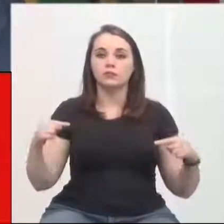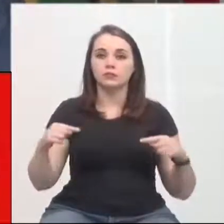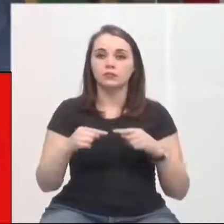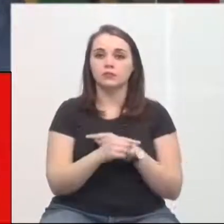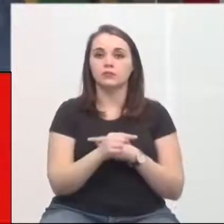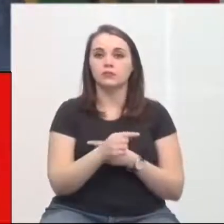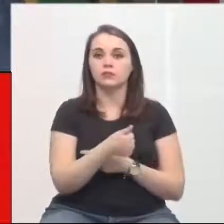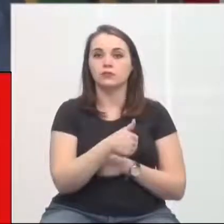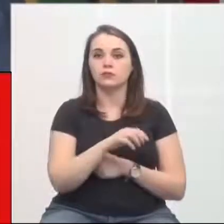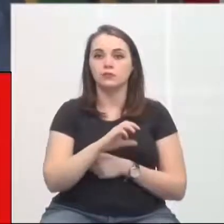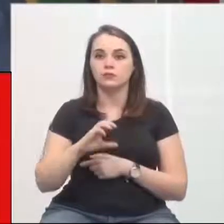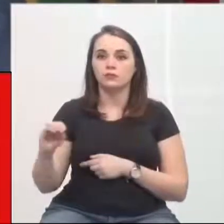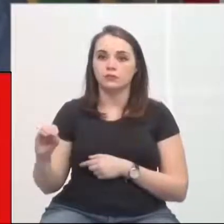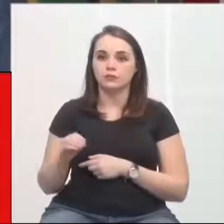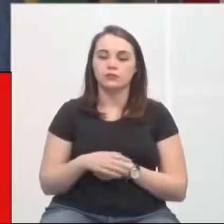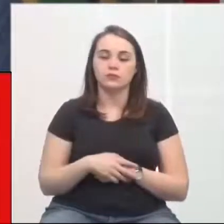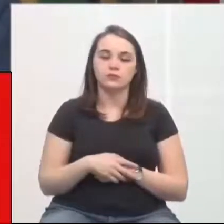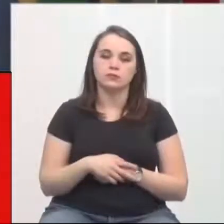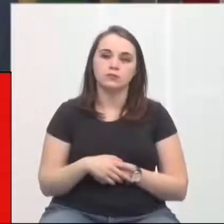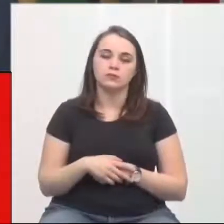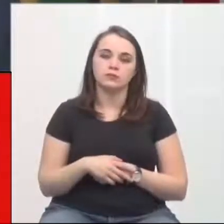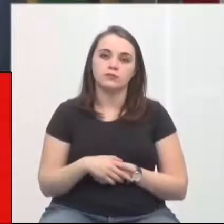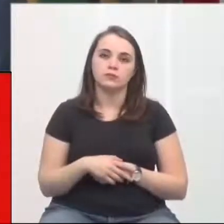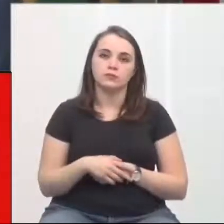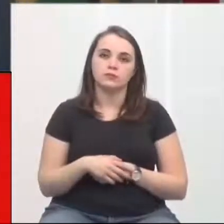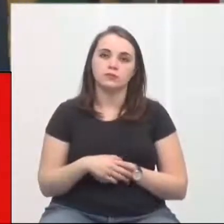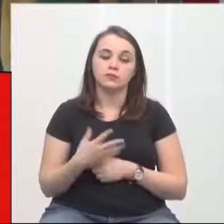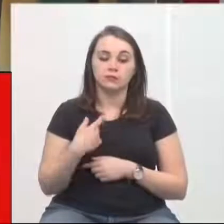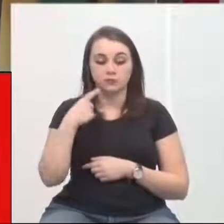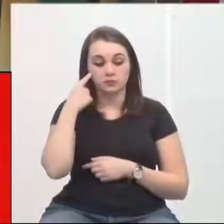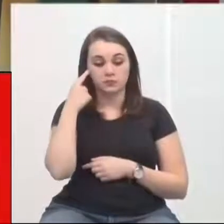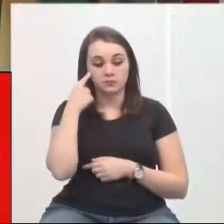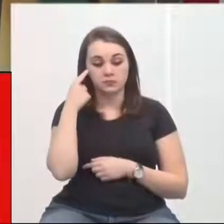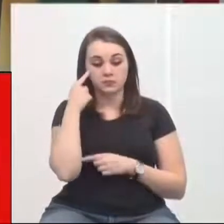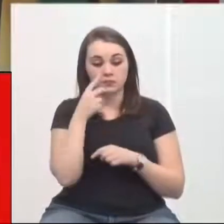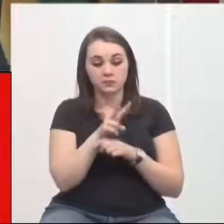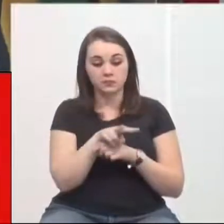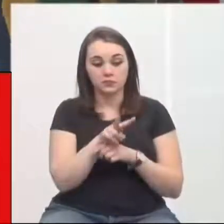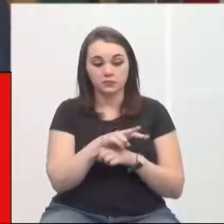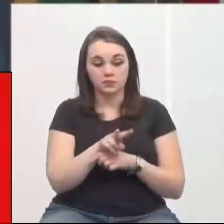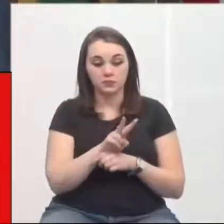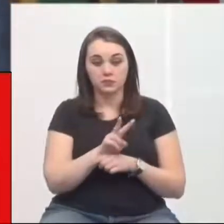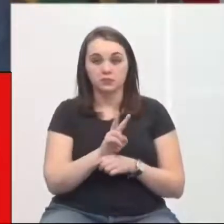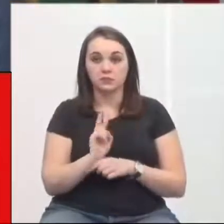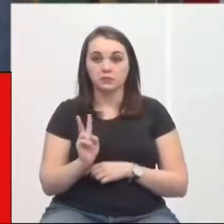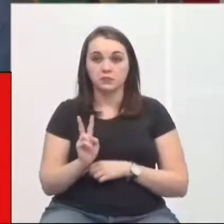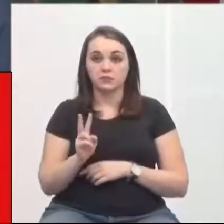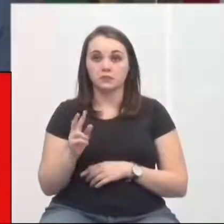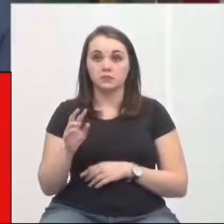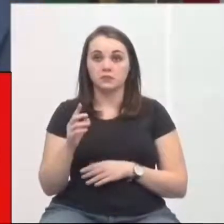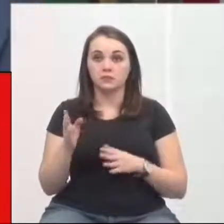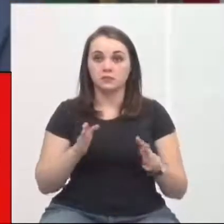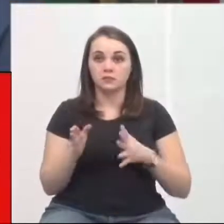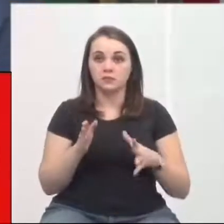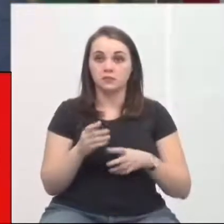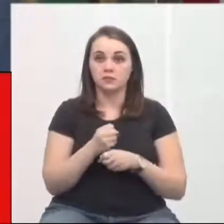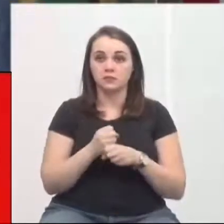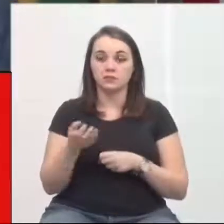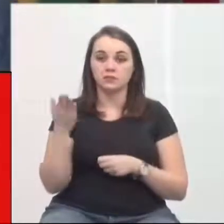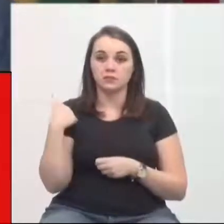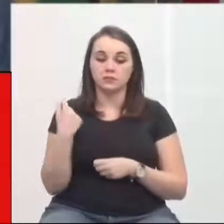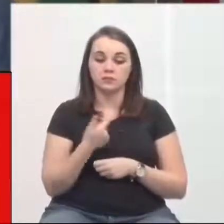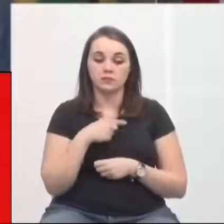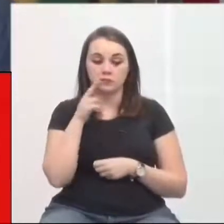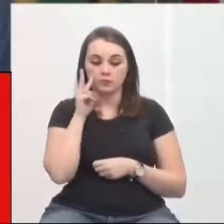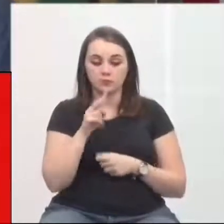Avenida Centenário. Do ponto de vista da fiscalização dos vereadores, no mandato passado, após 4 anos, nós verificamos